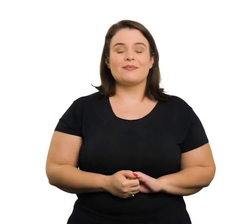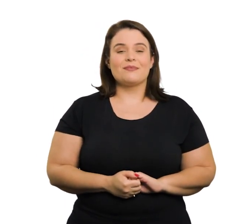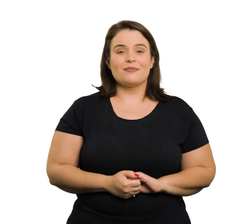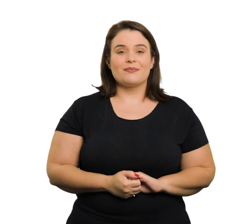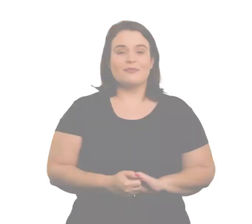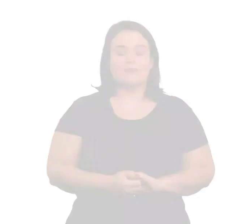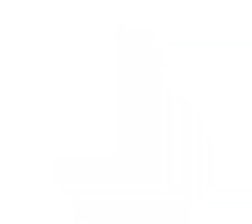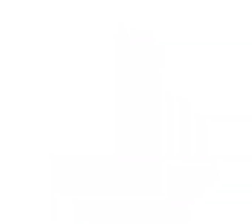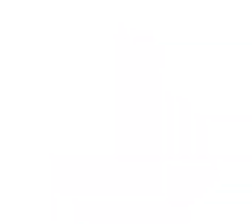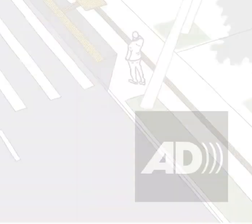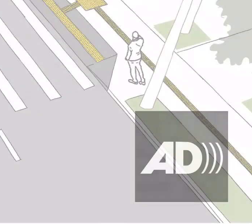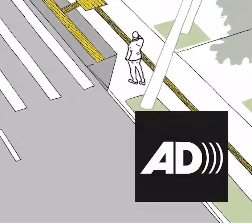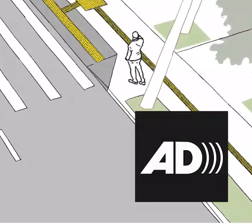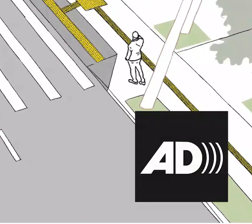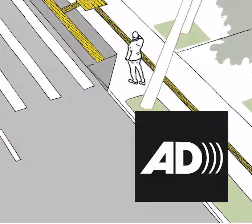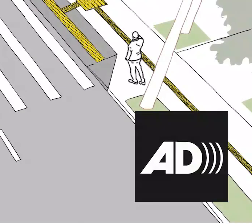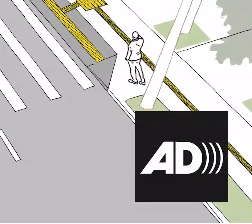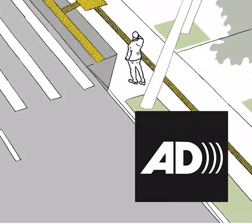16.537.